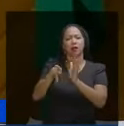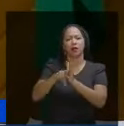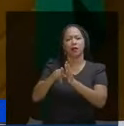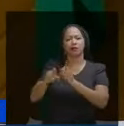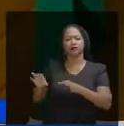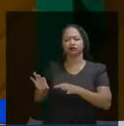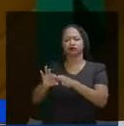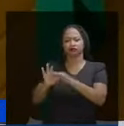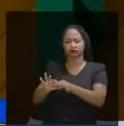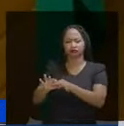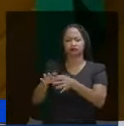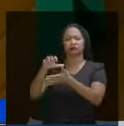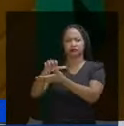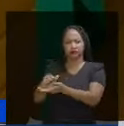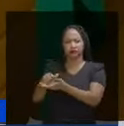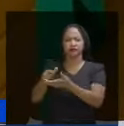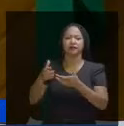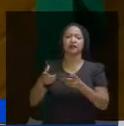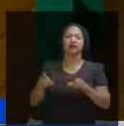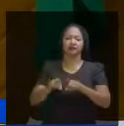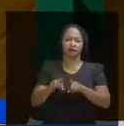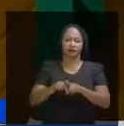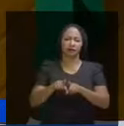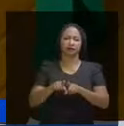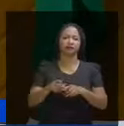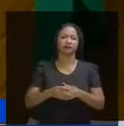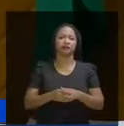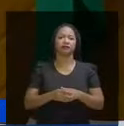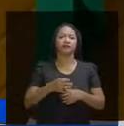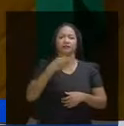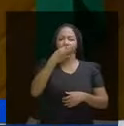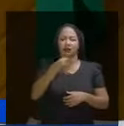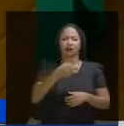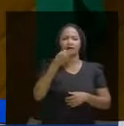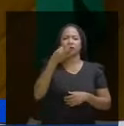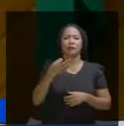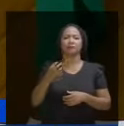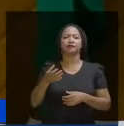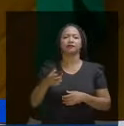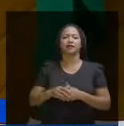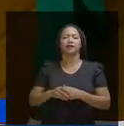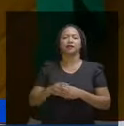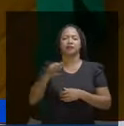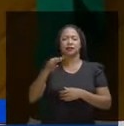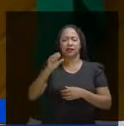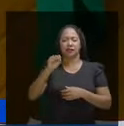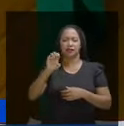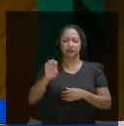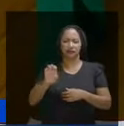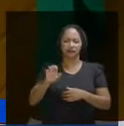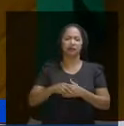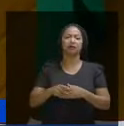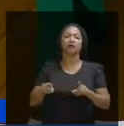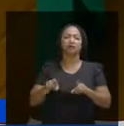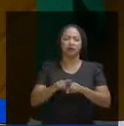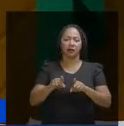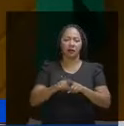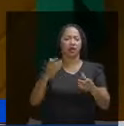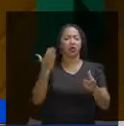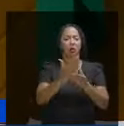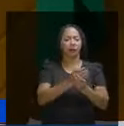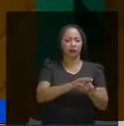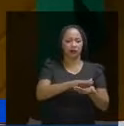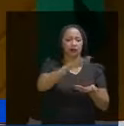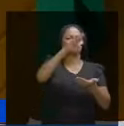sentido, faço constar alguns julgados no parecer ministerial do próprio TSE. E no caso dos autos,